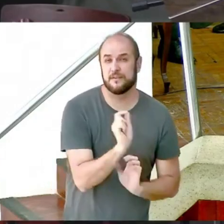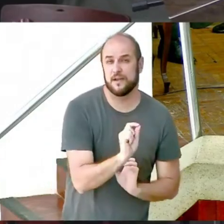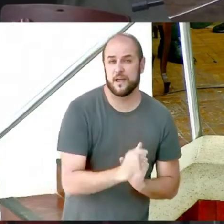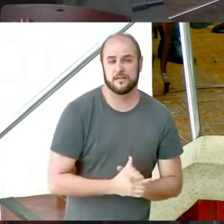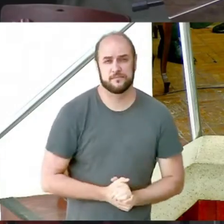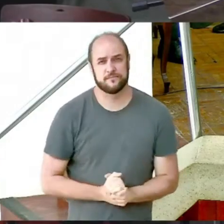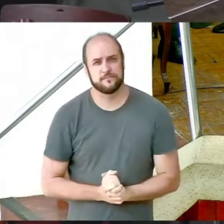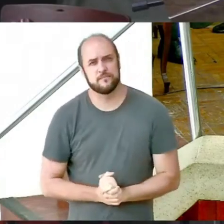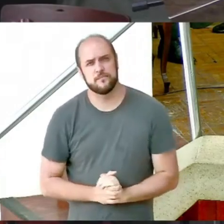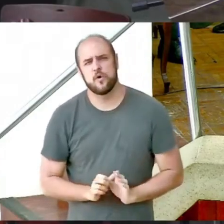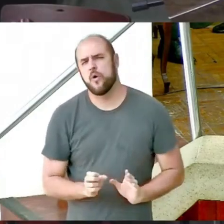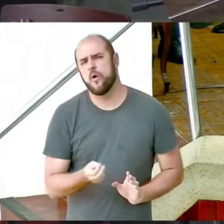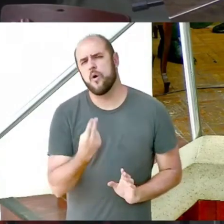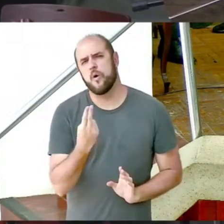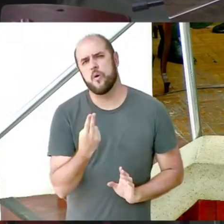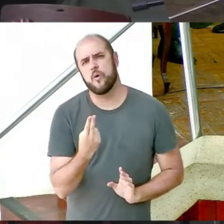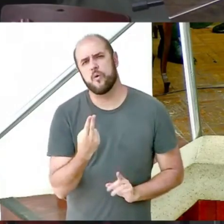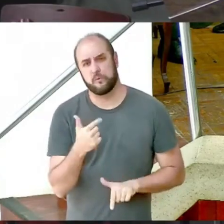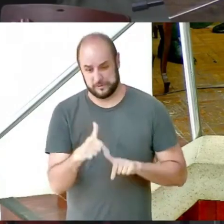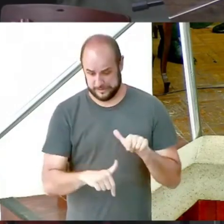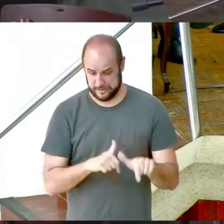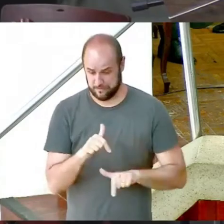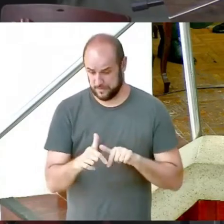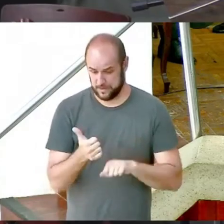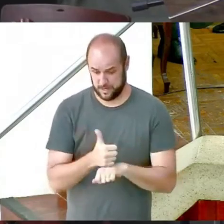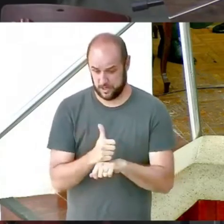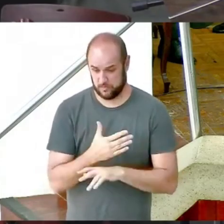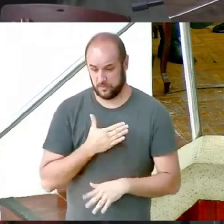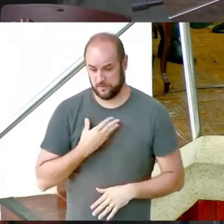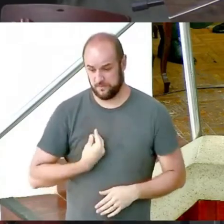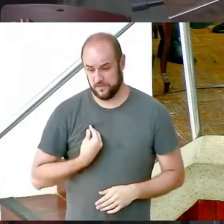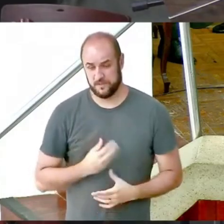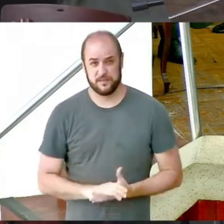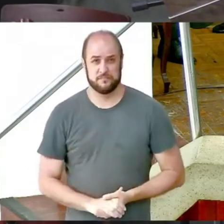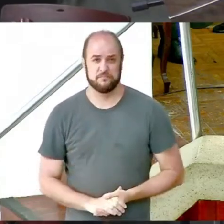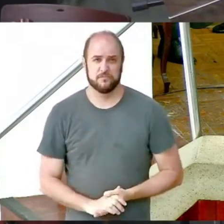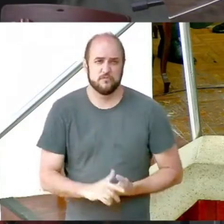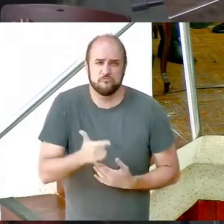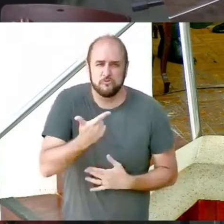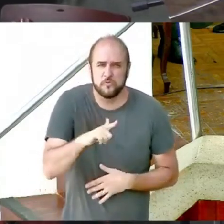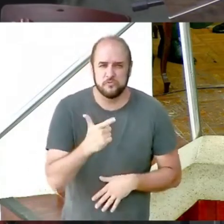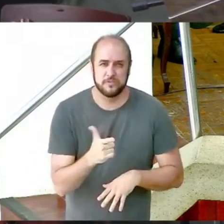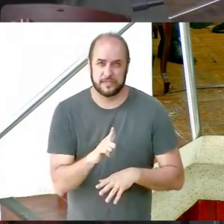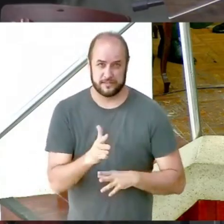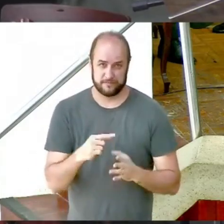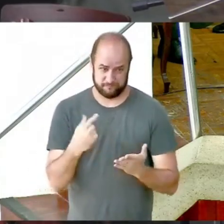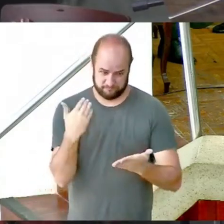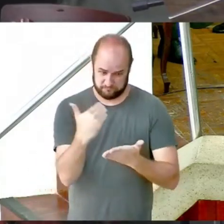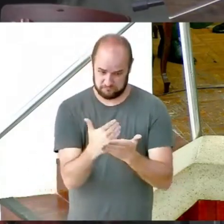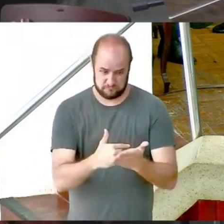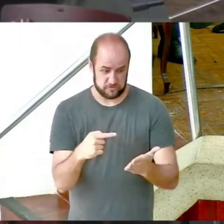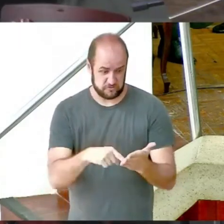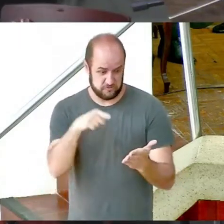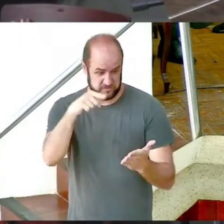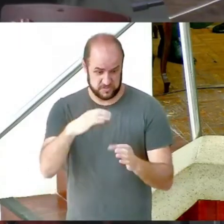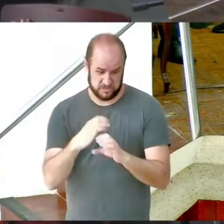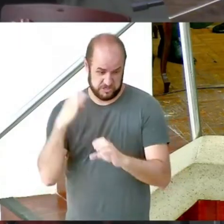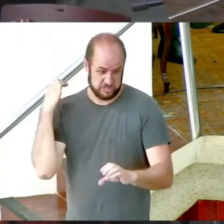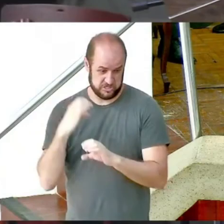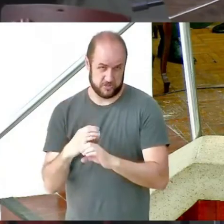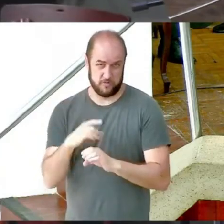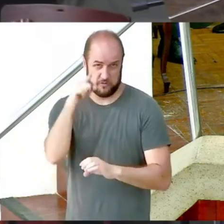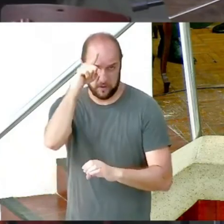Ou que profissão eu vou seguir? Não existe uma instrução: olha, seja engenheiro, seja